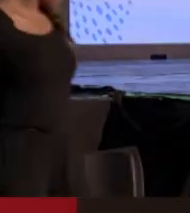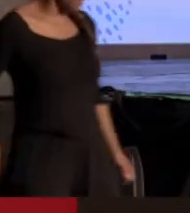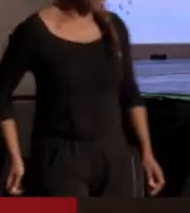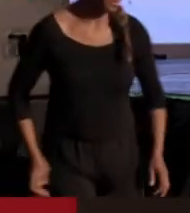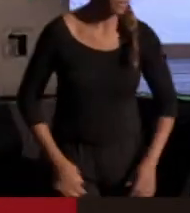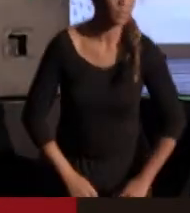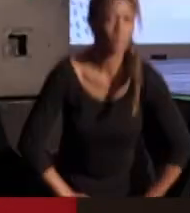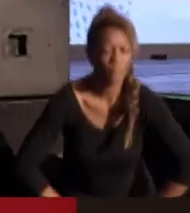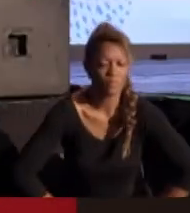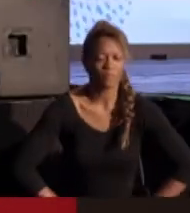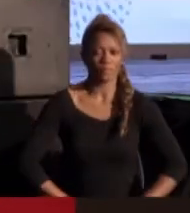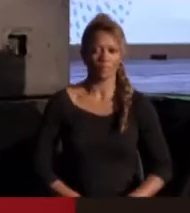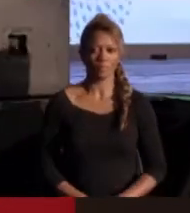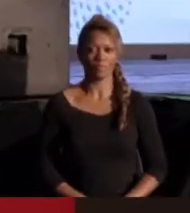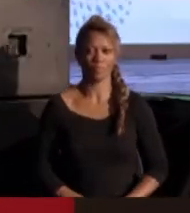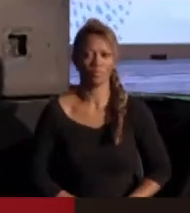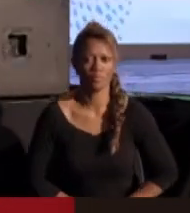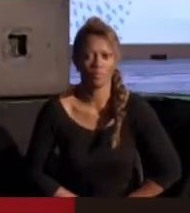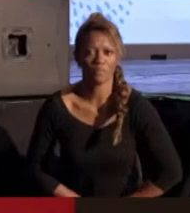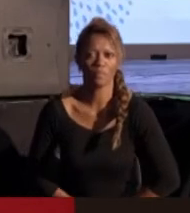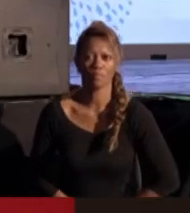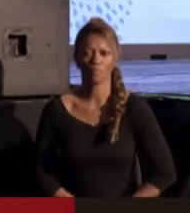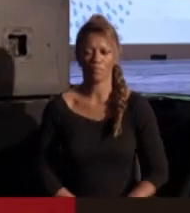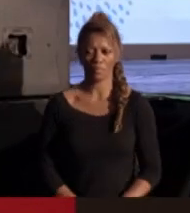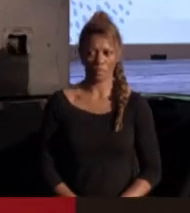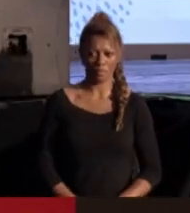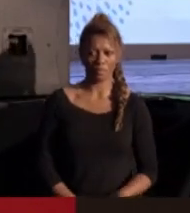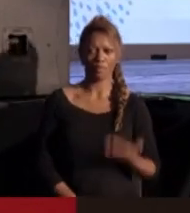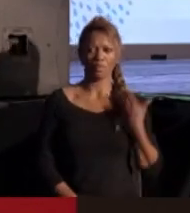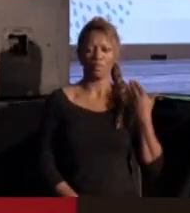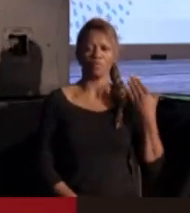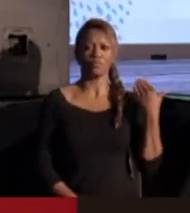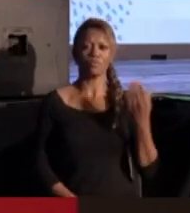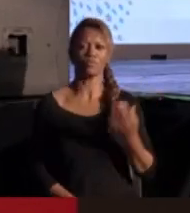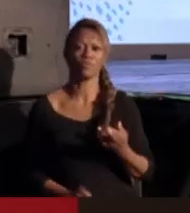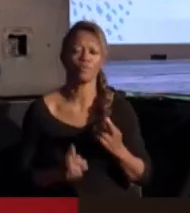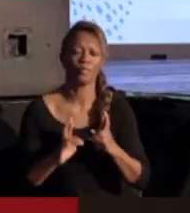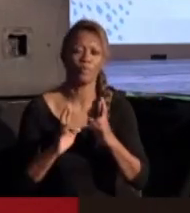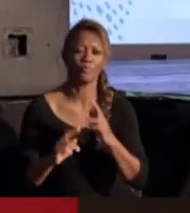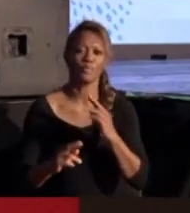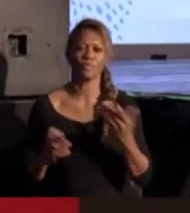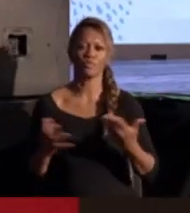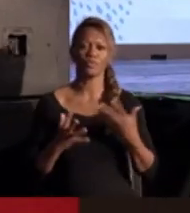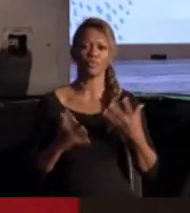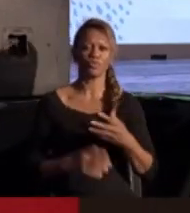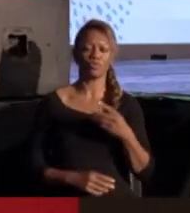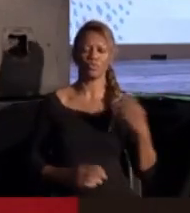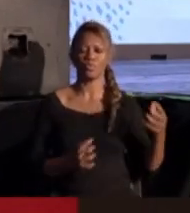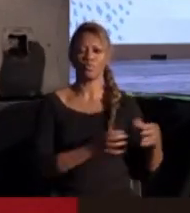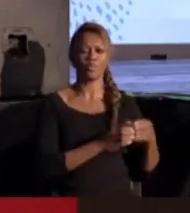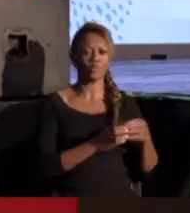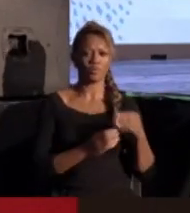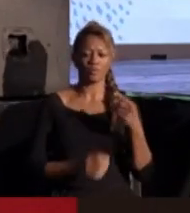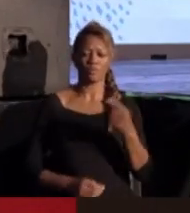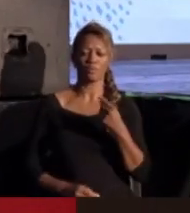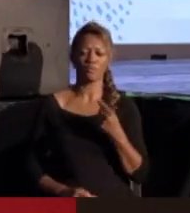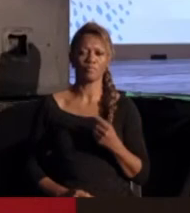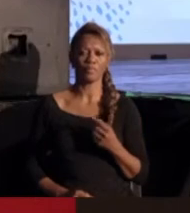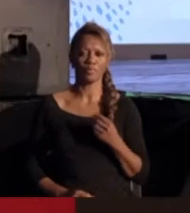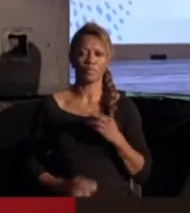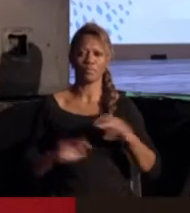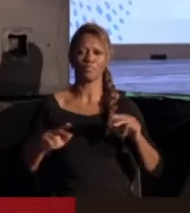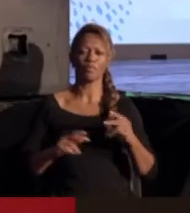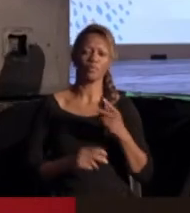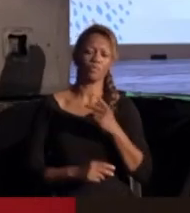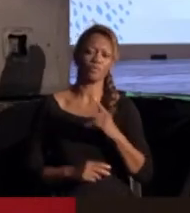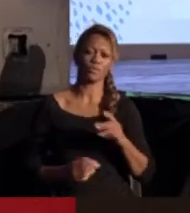aqui nessa comedoria, que já estive outras vezes, né? E é interessante a perspectiva do lugar que a gente ocupa, né? Porque uma coisa é você